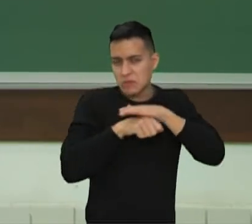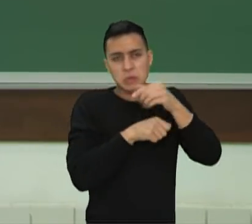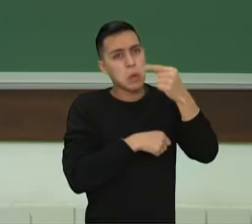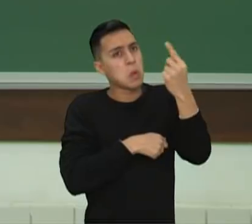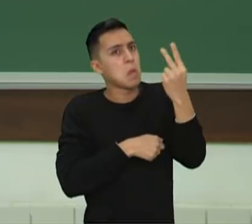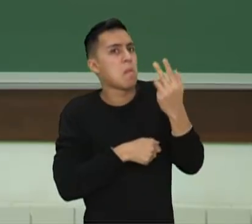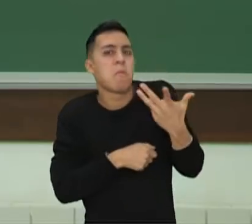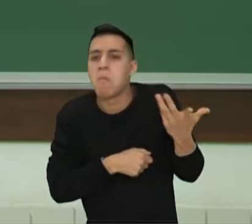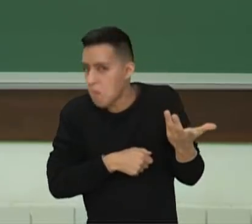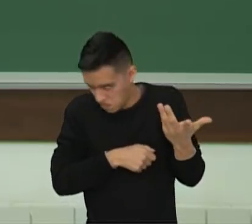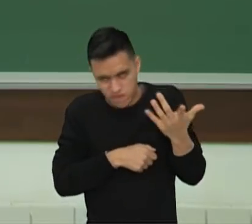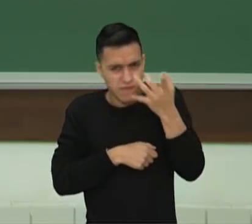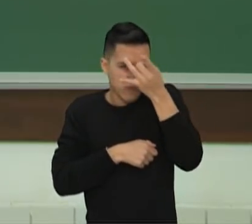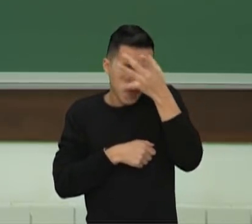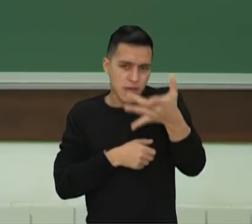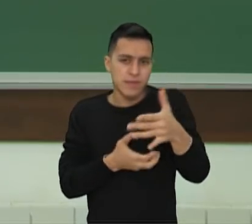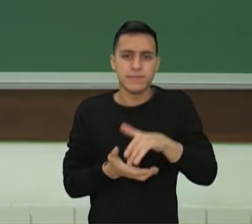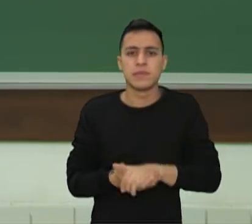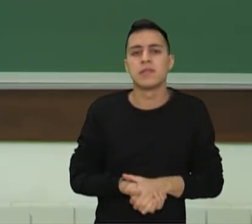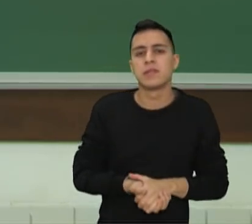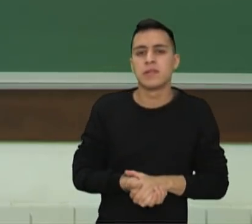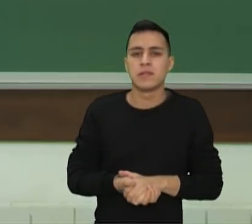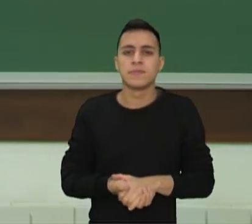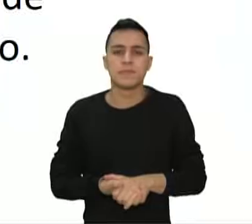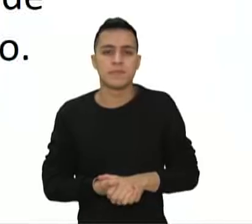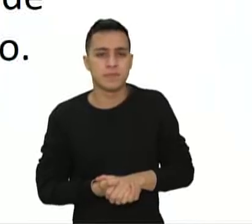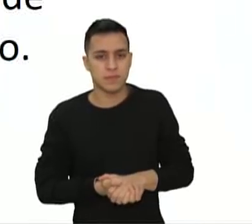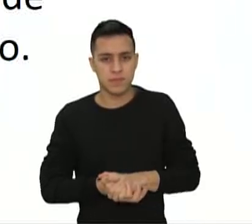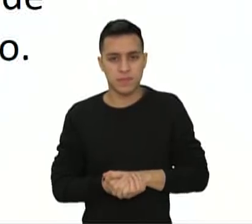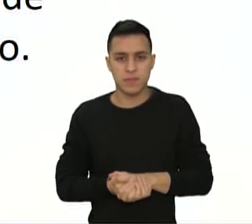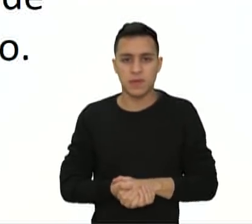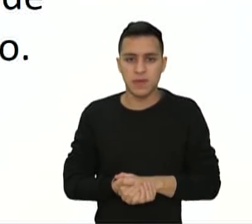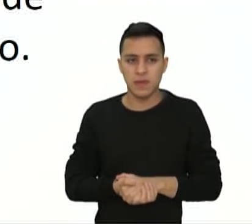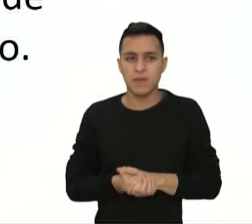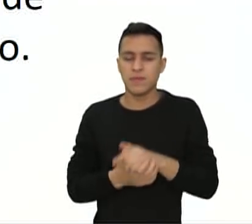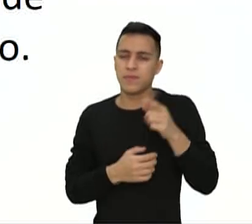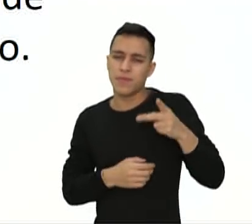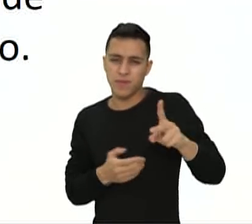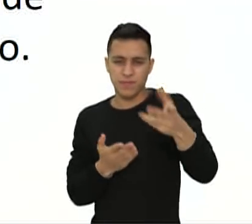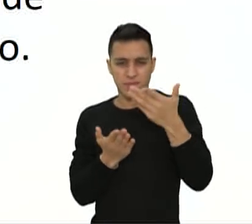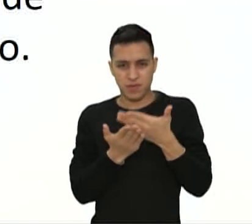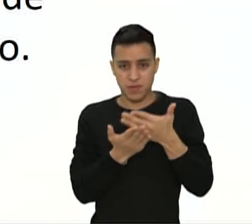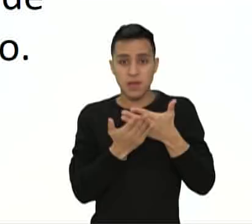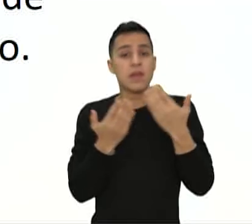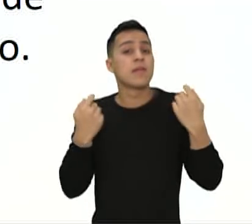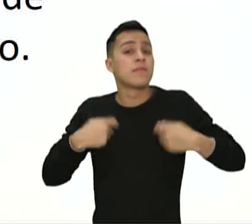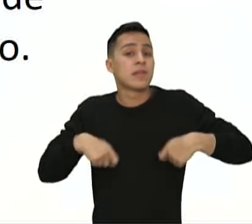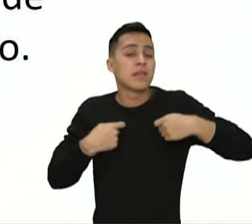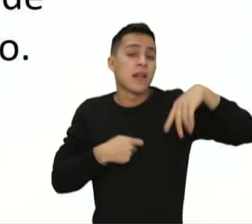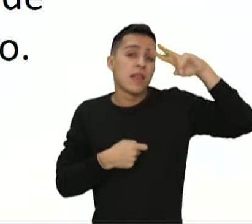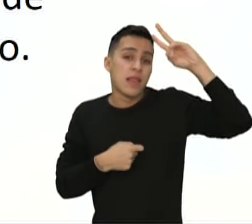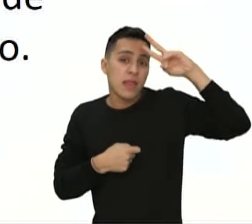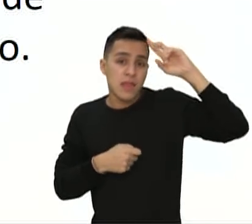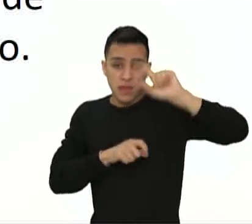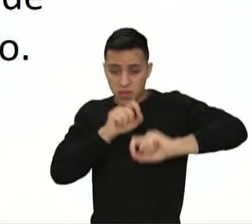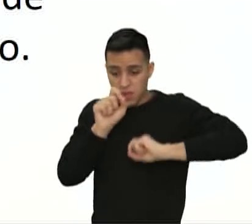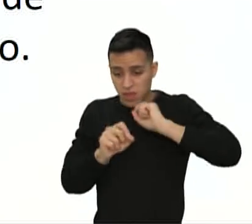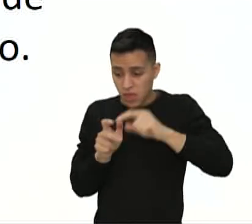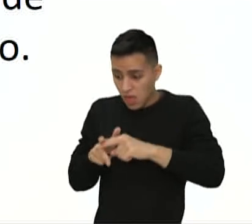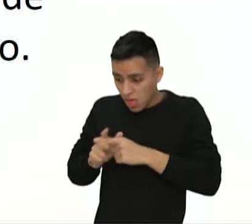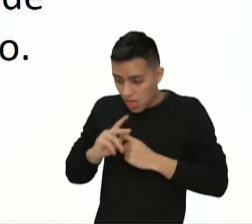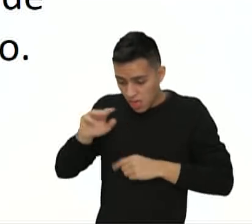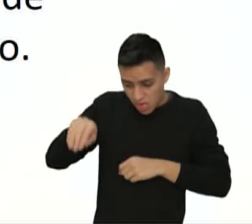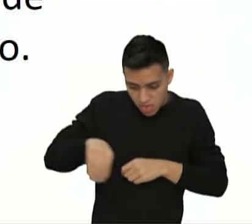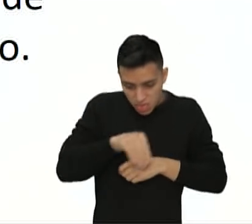3 lances aí. Fácil, fácil. Para a gente continuar, é importante lembrar que a correção do movimento deve